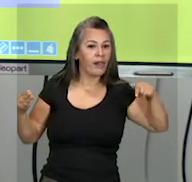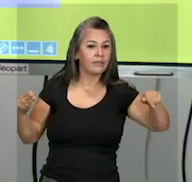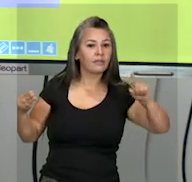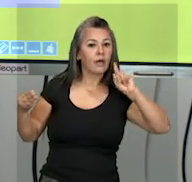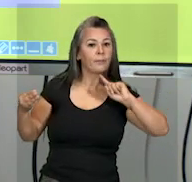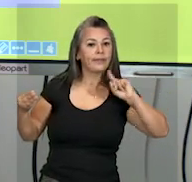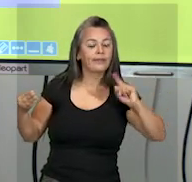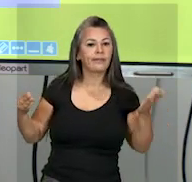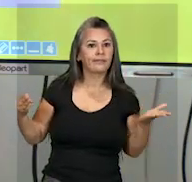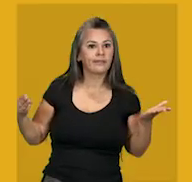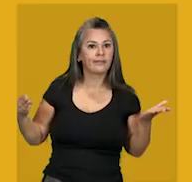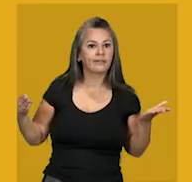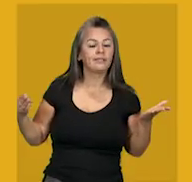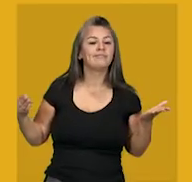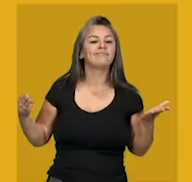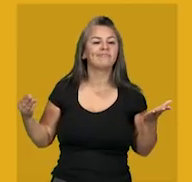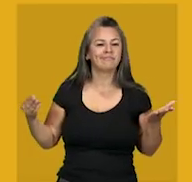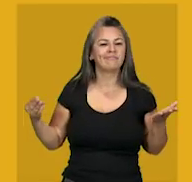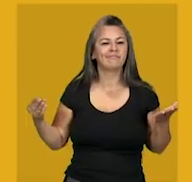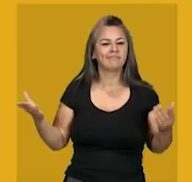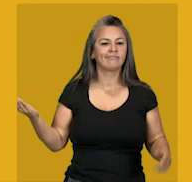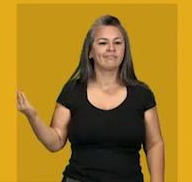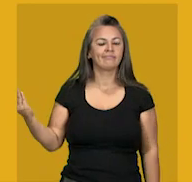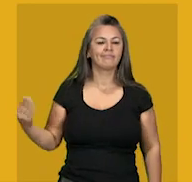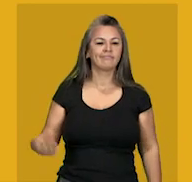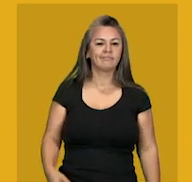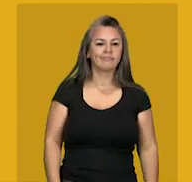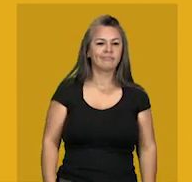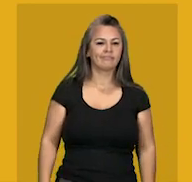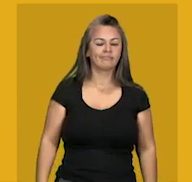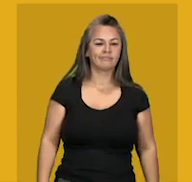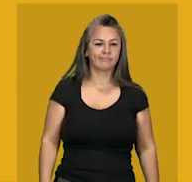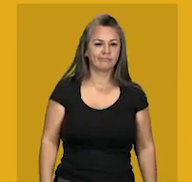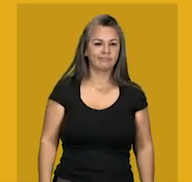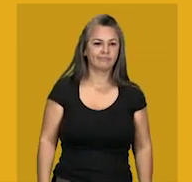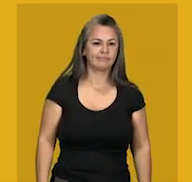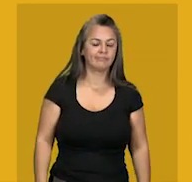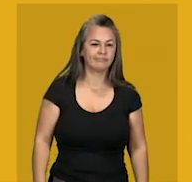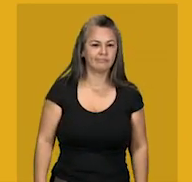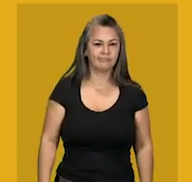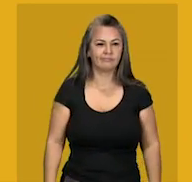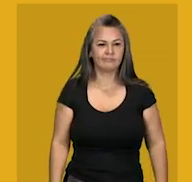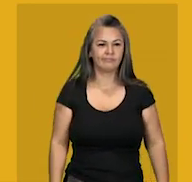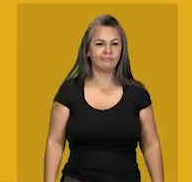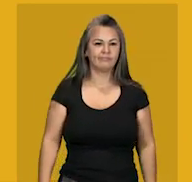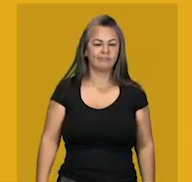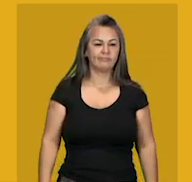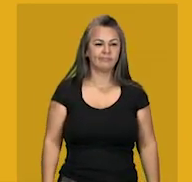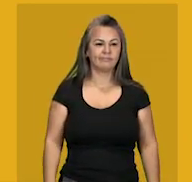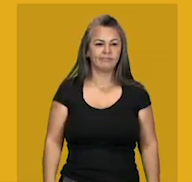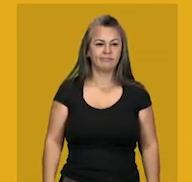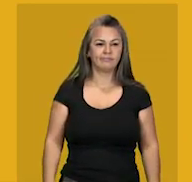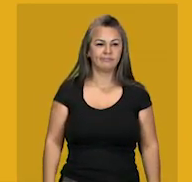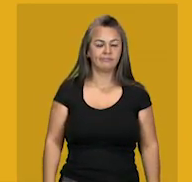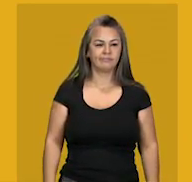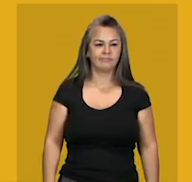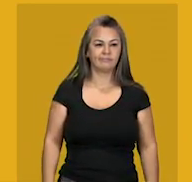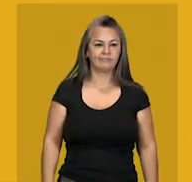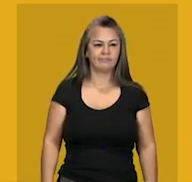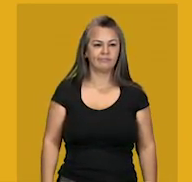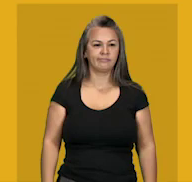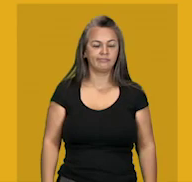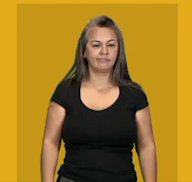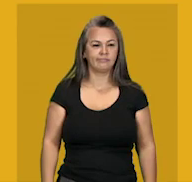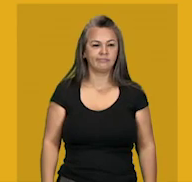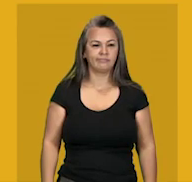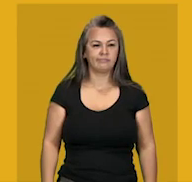Nova Zelândia, Papua Nova Guiné e Singapura são países menores, né? Principalmente Singapura, que é uma cidade só. Então, a população do tamanho de cidades, às